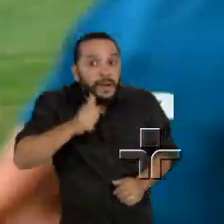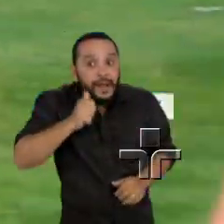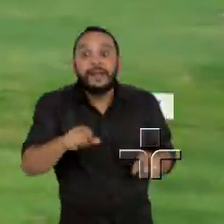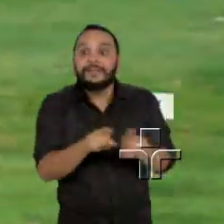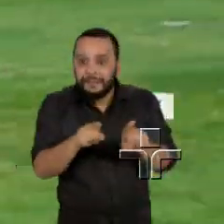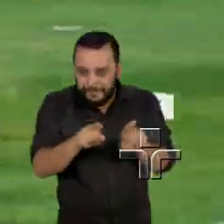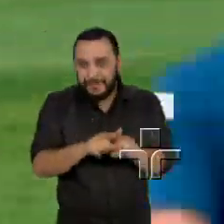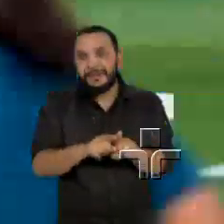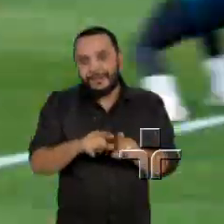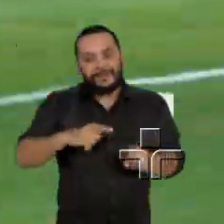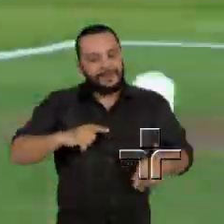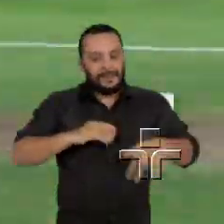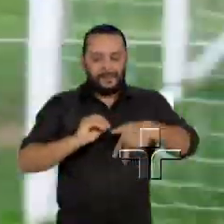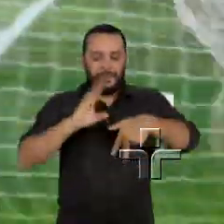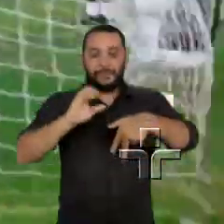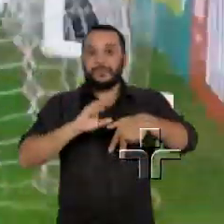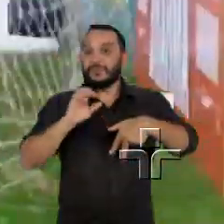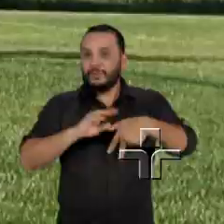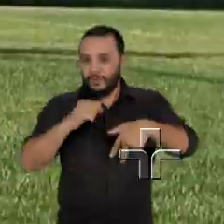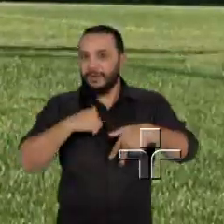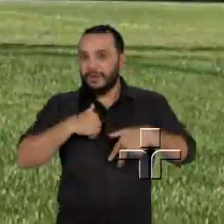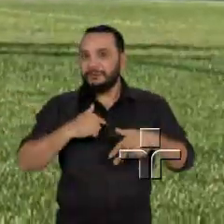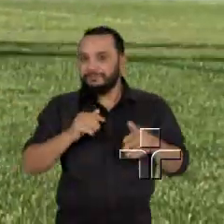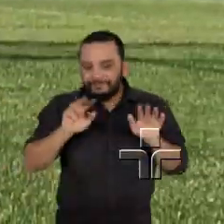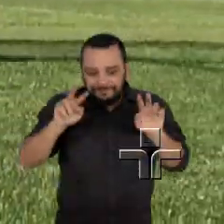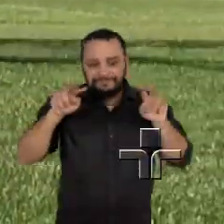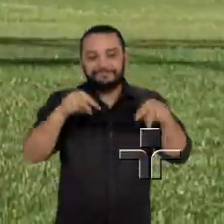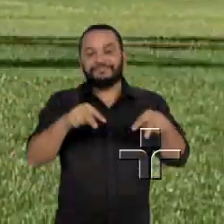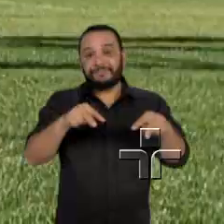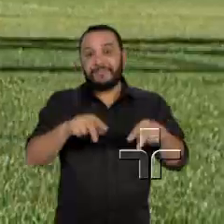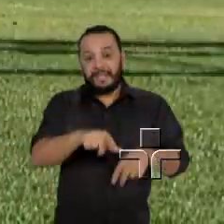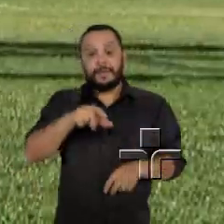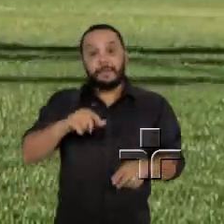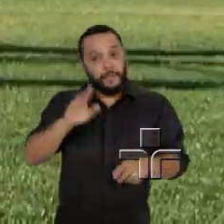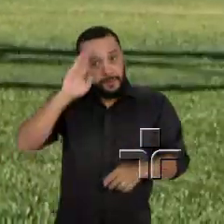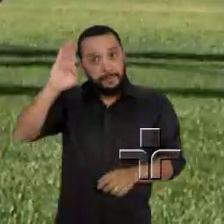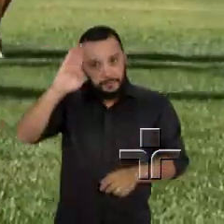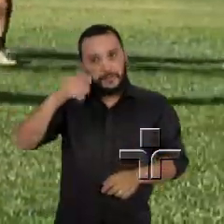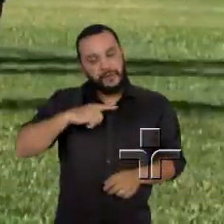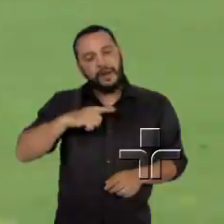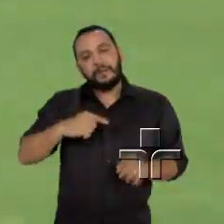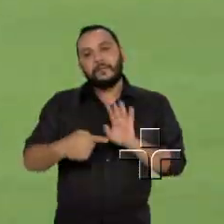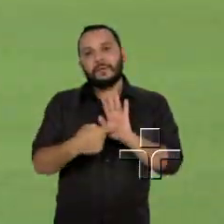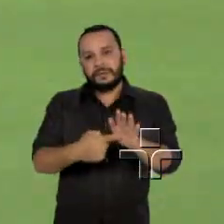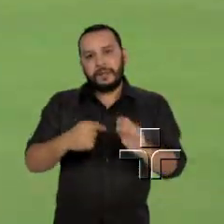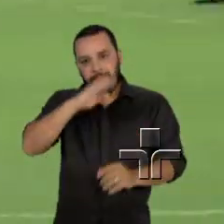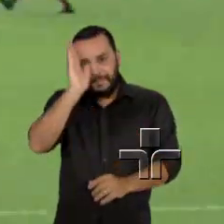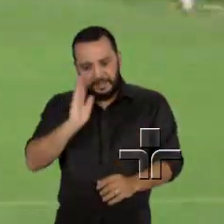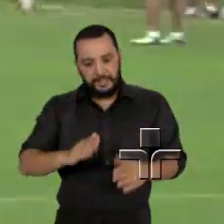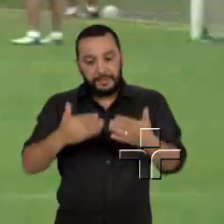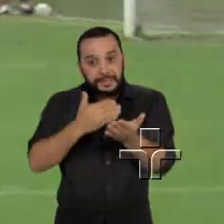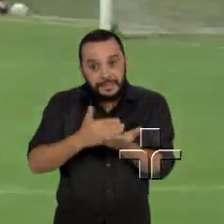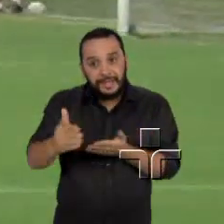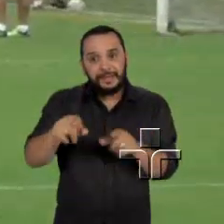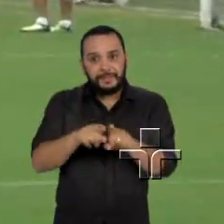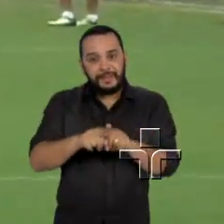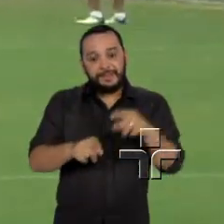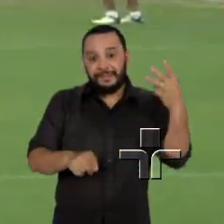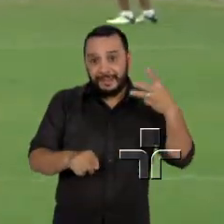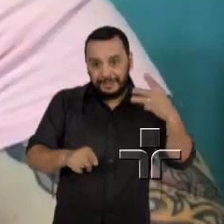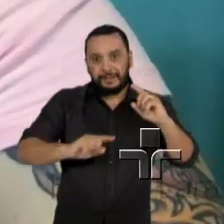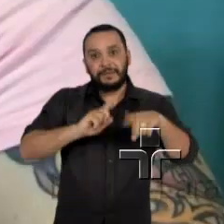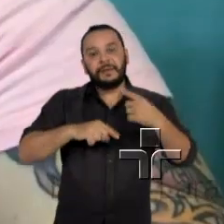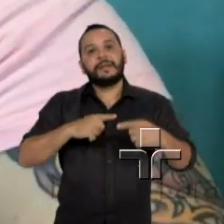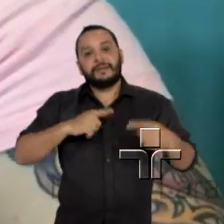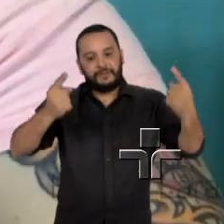tem exclusividade nas exibições e vai cobrir a estreia do Brasil, a disputa pelo 3º lugar e a final do torneio no